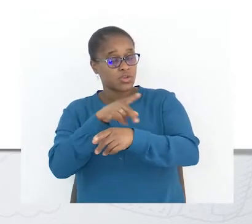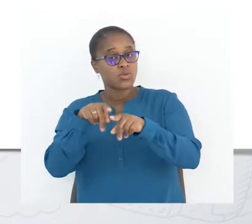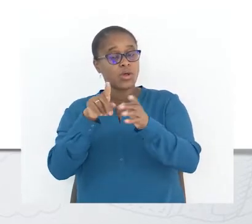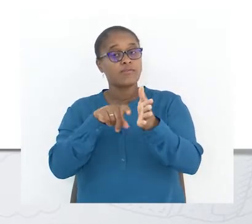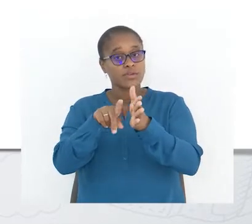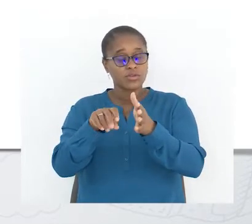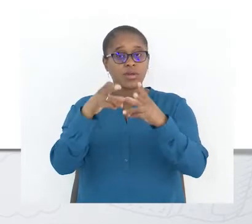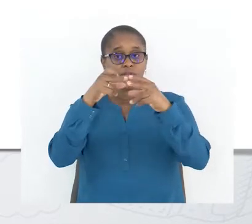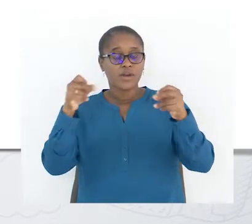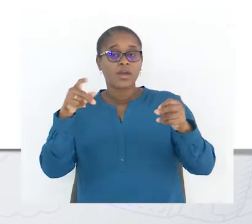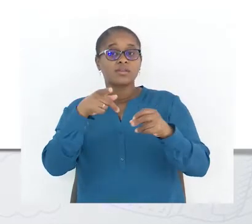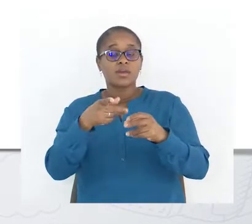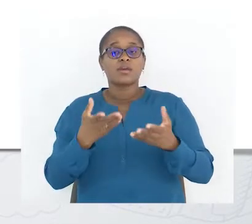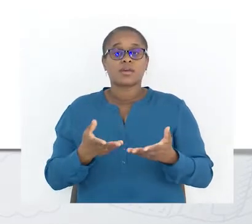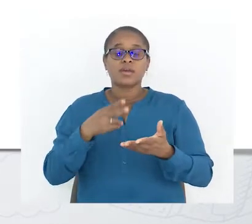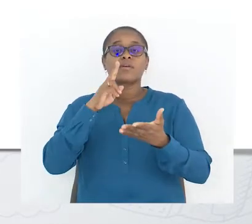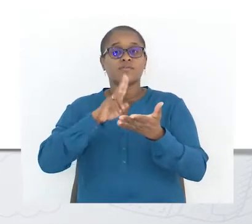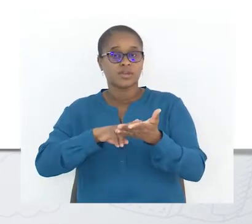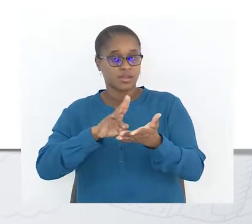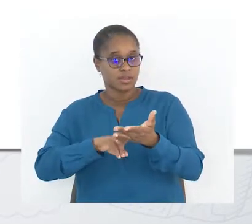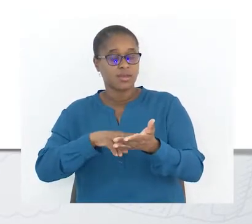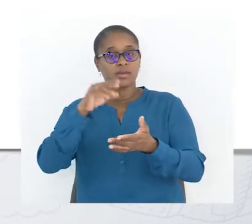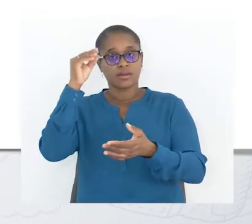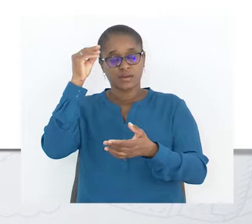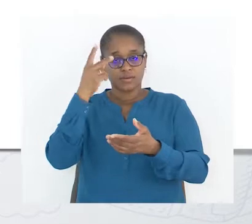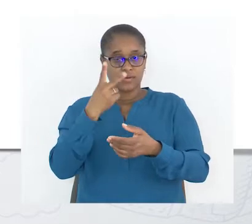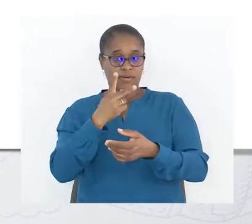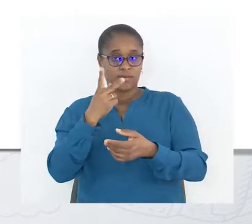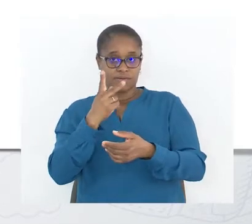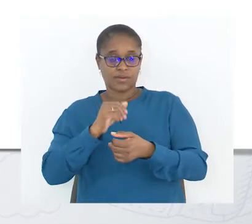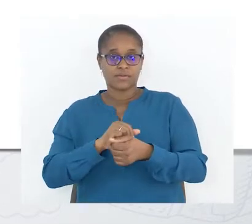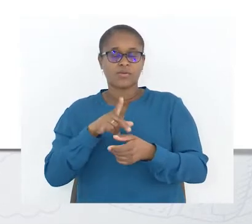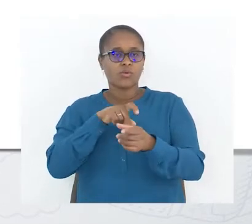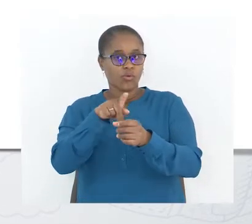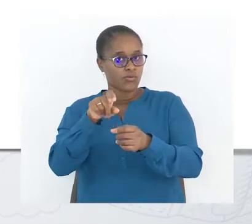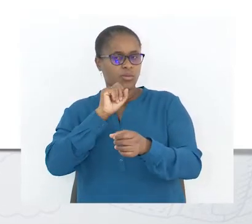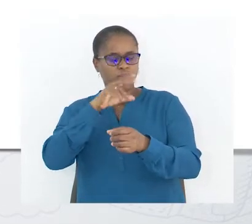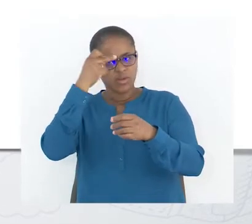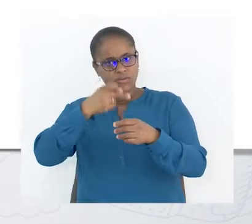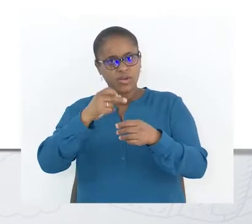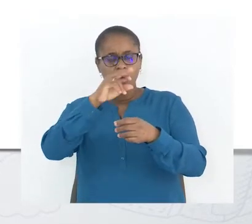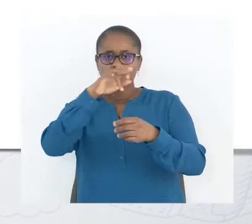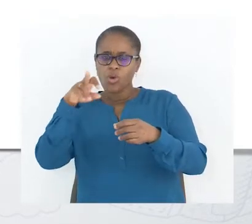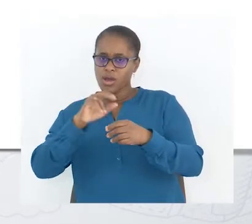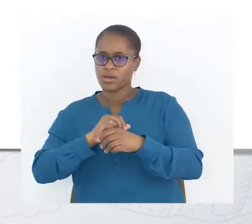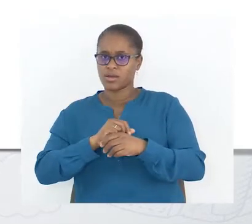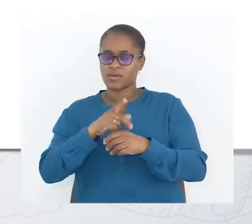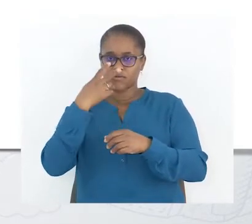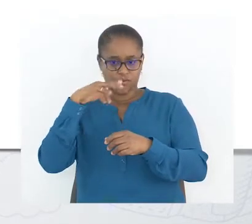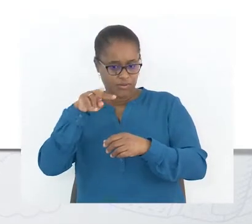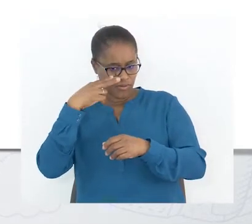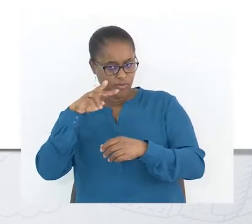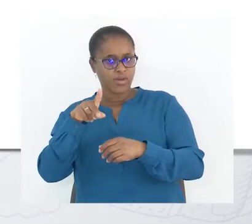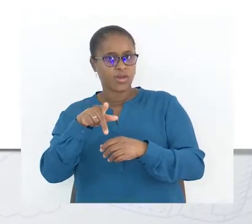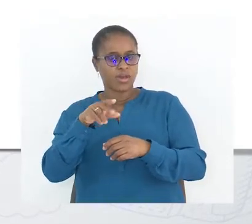neste caso, a afirmação é verdadeira. O vírus pode ficar suspenso no ar? Vamos ver.